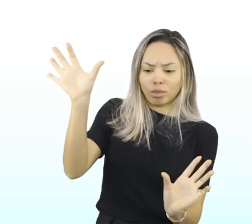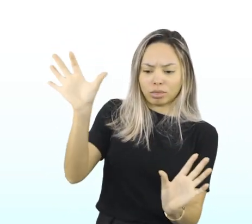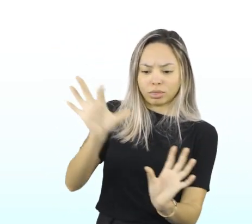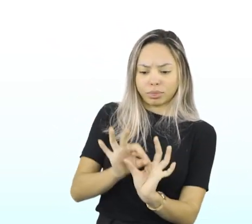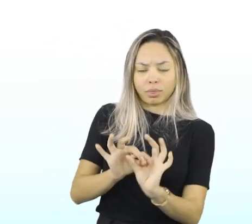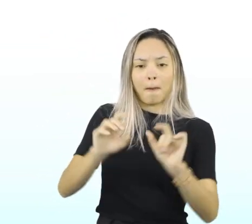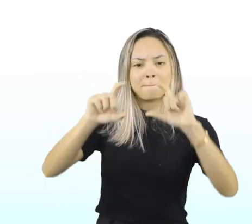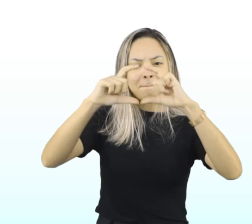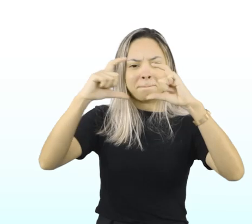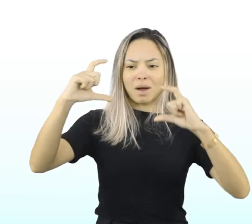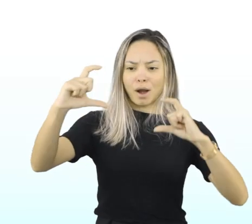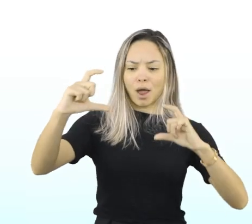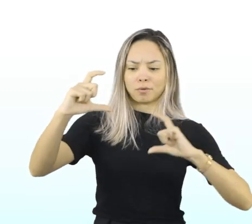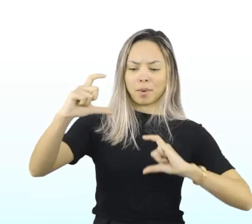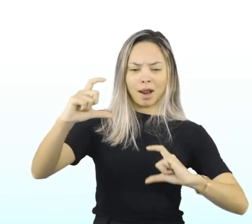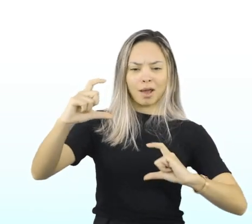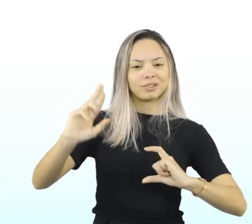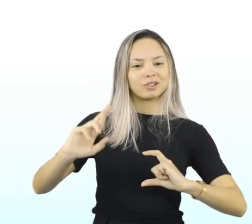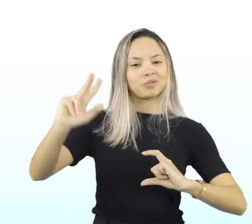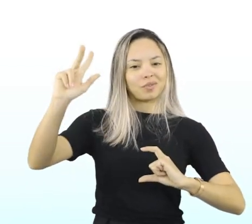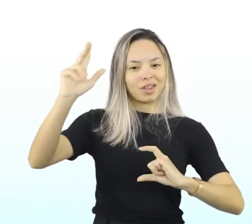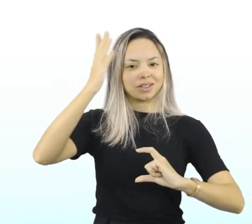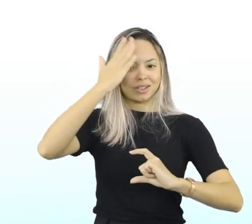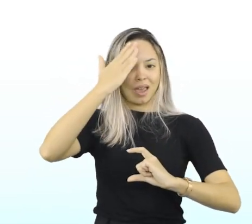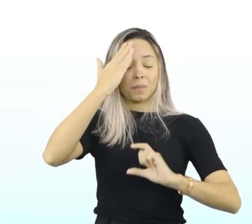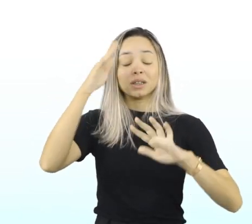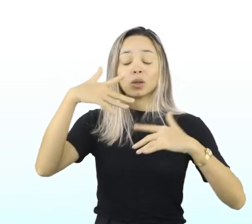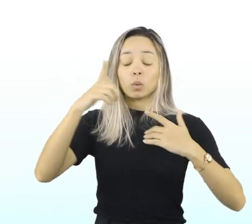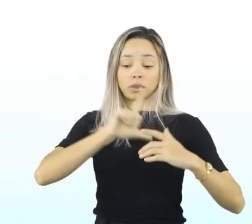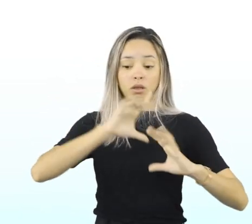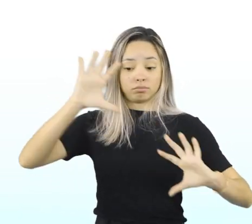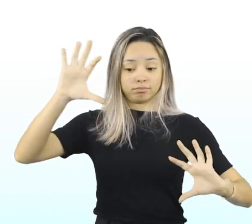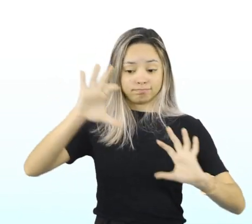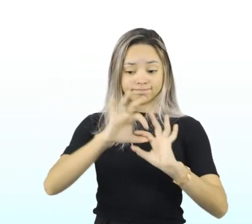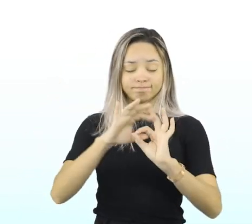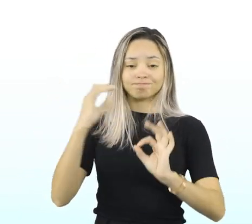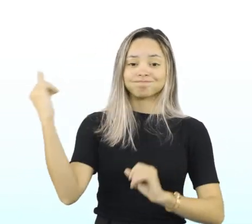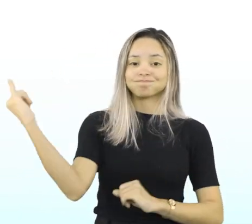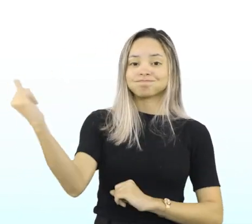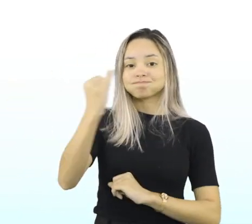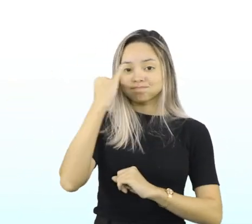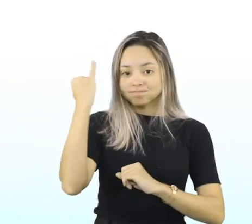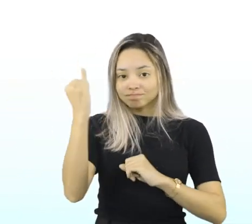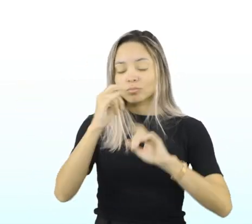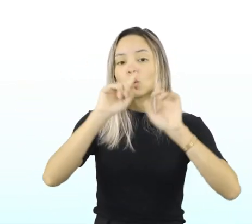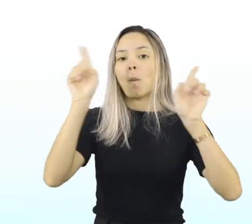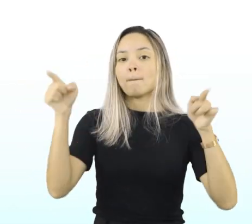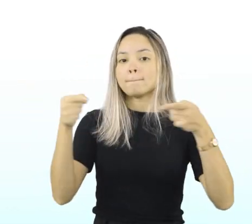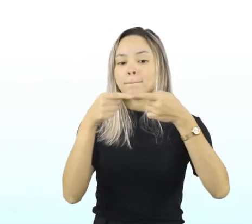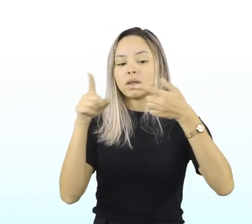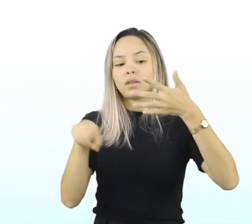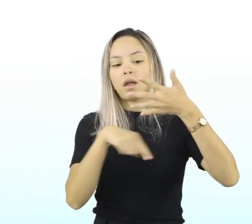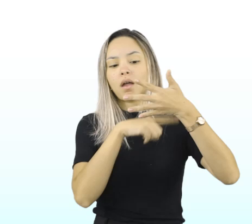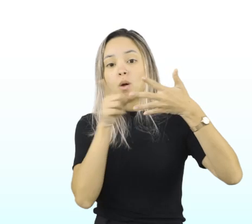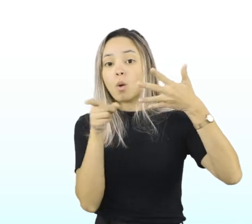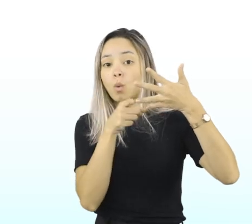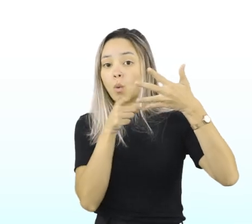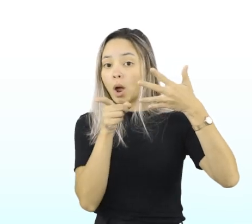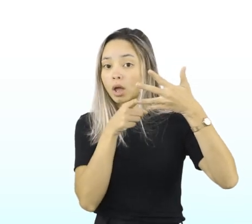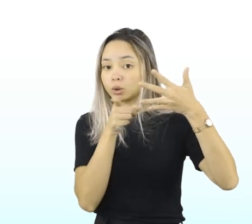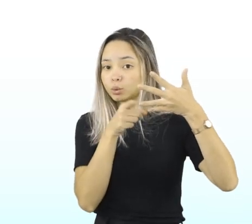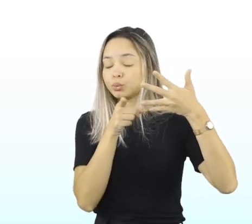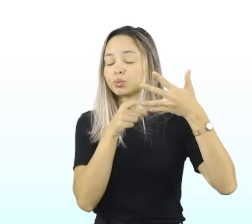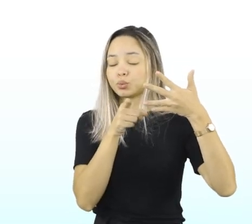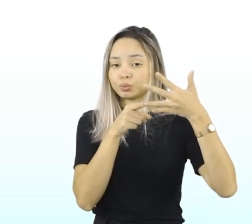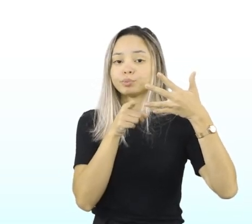Parágrafos. E esses conectores eles são extremamente importantes. Vai cair na competência o quê? 4, de